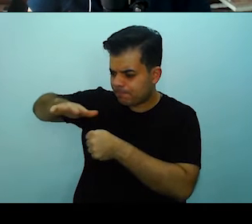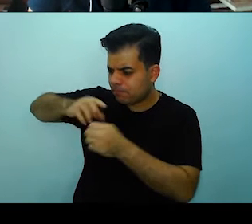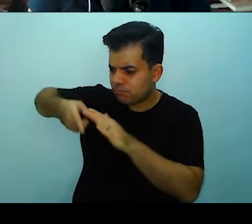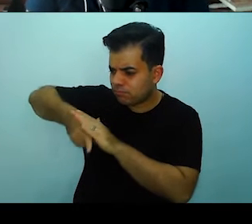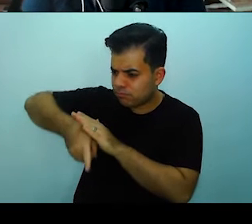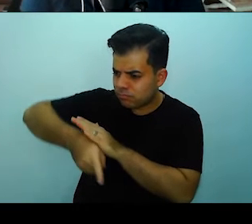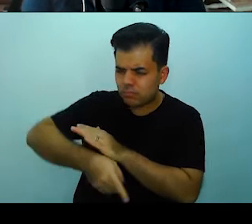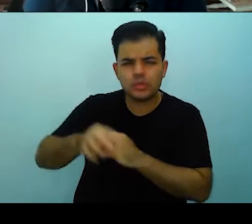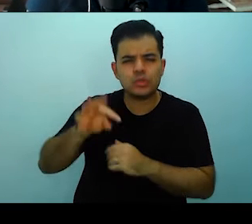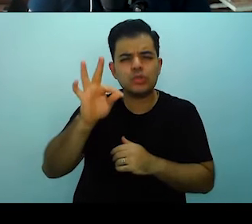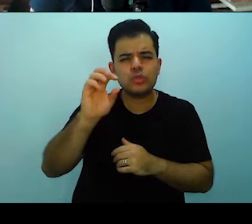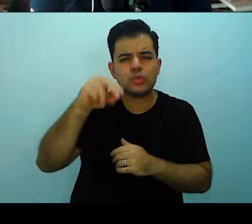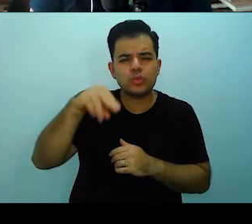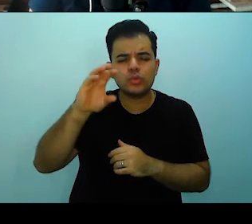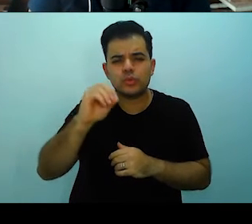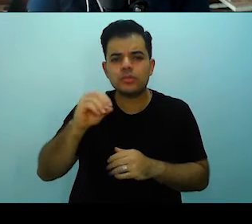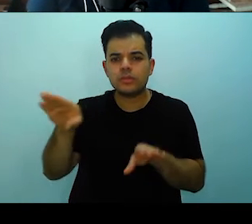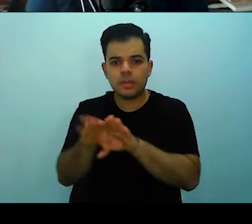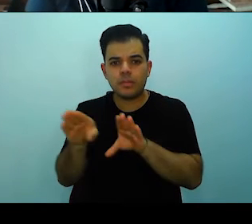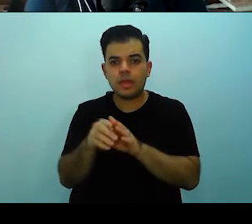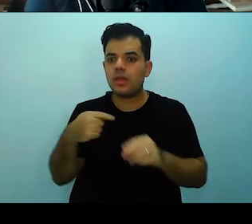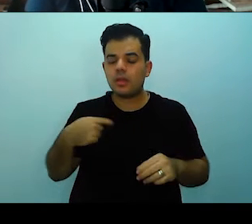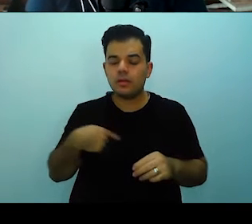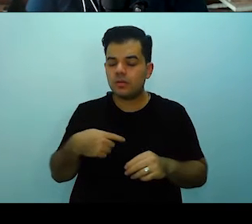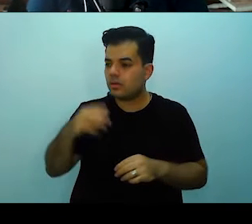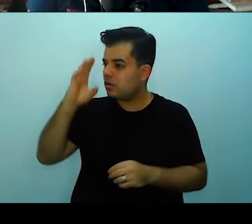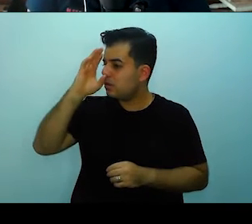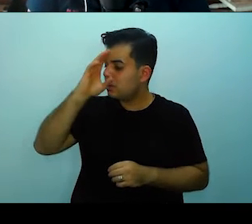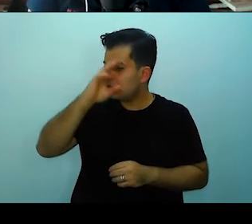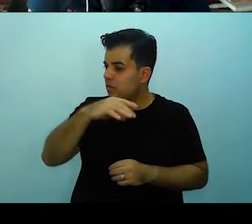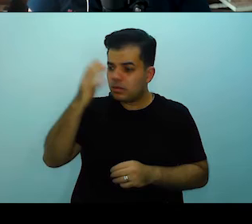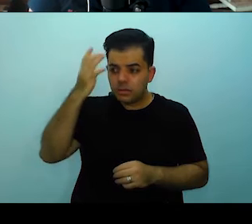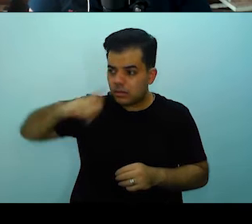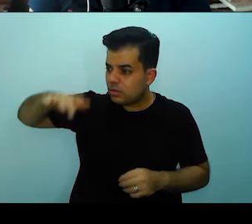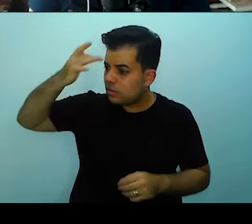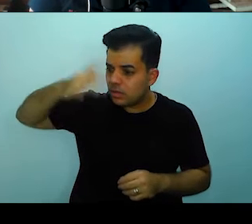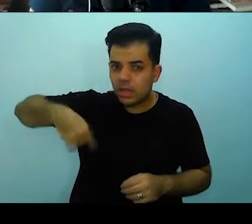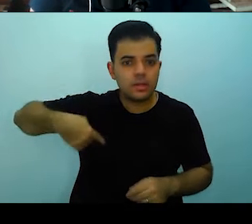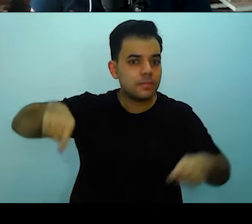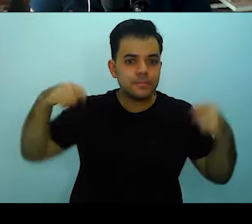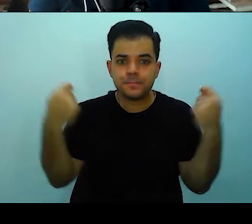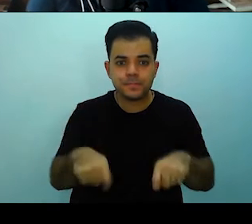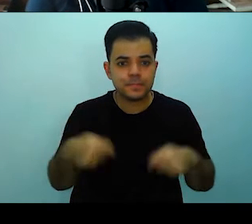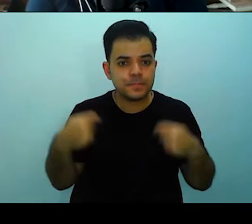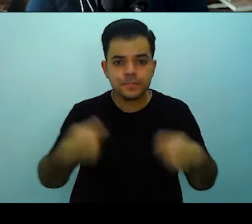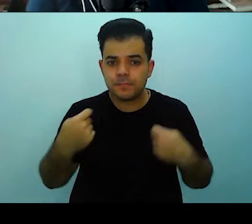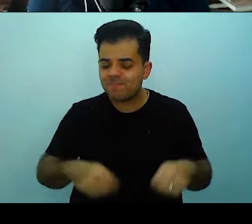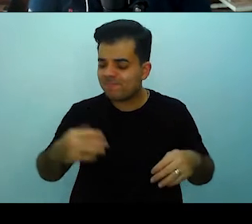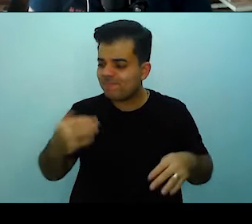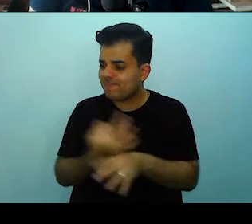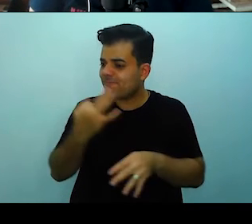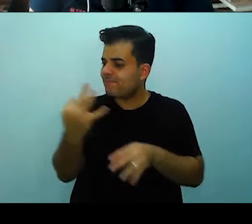educação básica, a grande maioria da produção, eu fiquei à deriva. E aí precisei sobreviver à